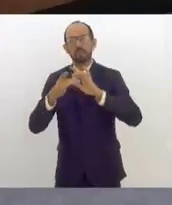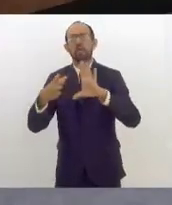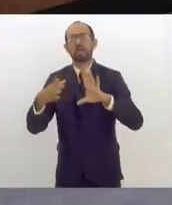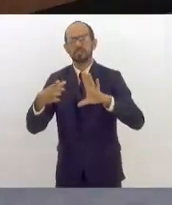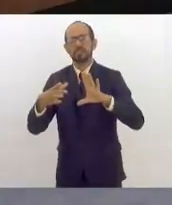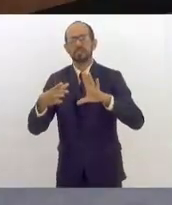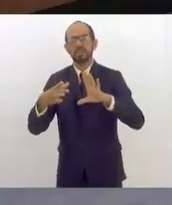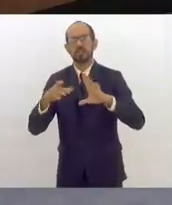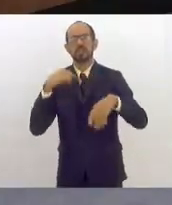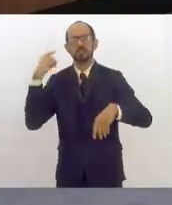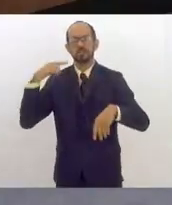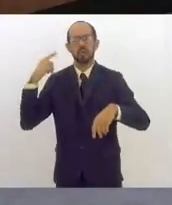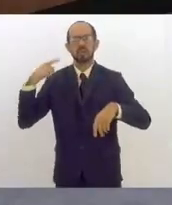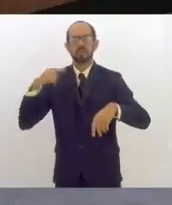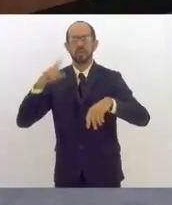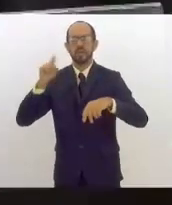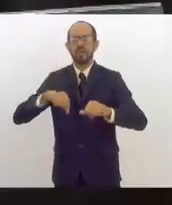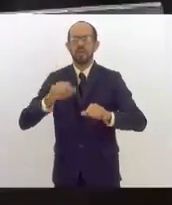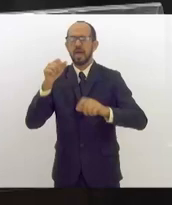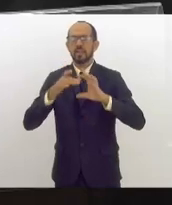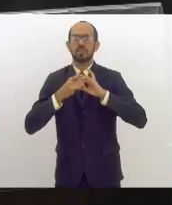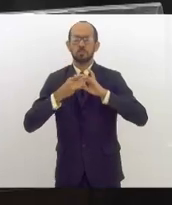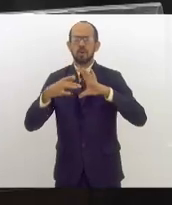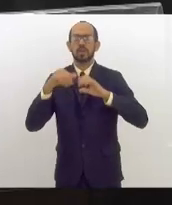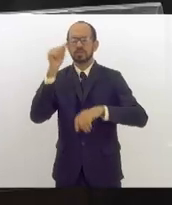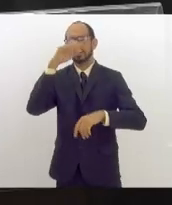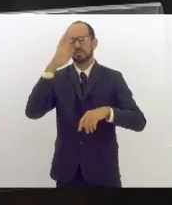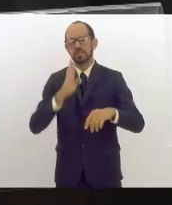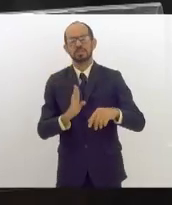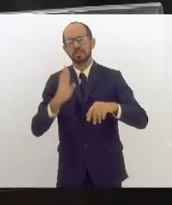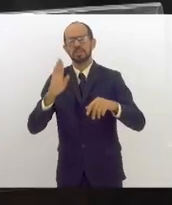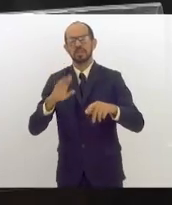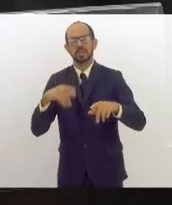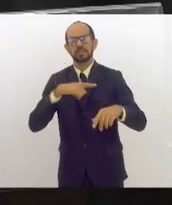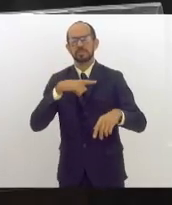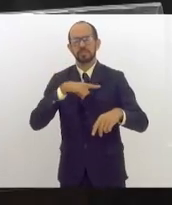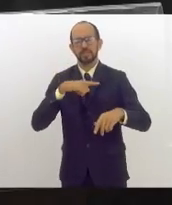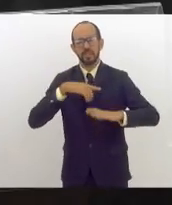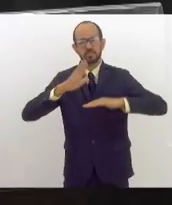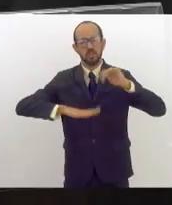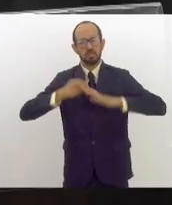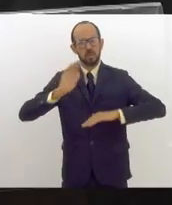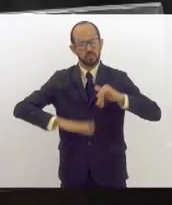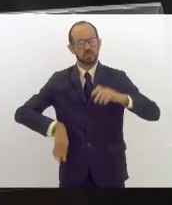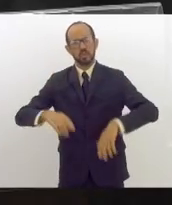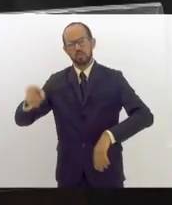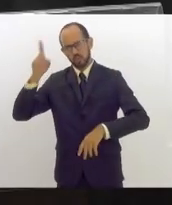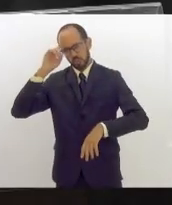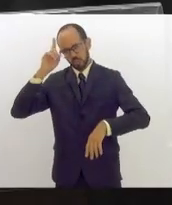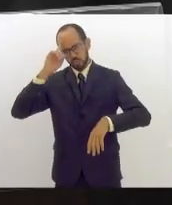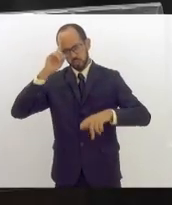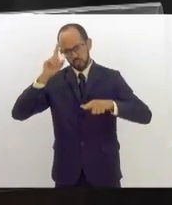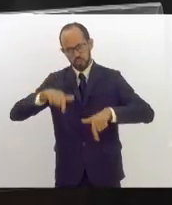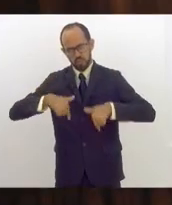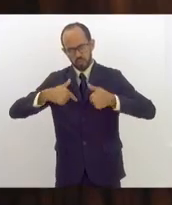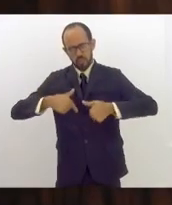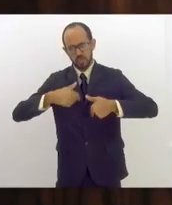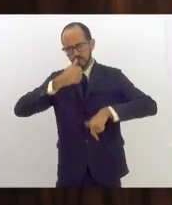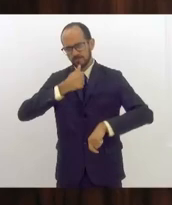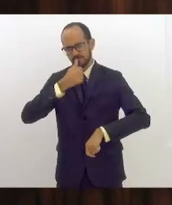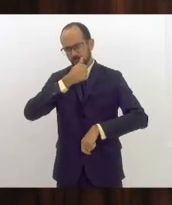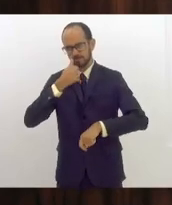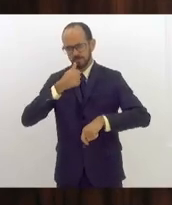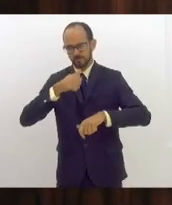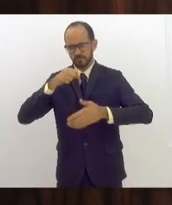a democracia brasileira personificada na sua profissão no seu dia a dia no seu esforço no seu sacrifício na sua luta